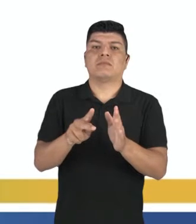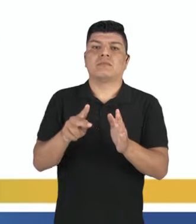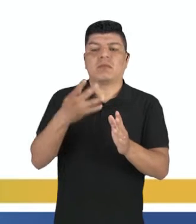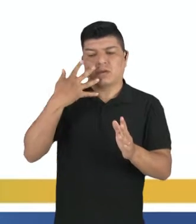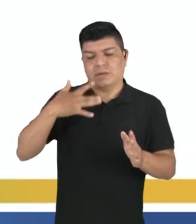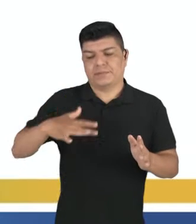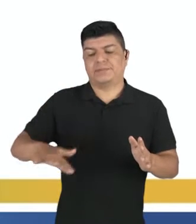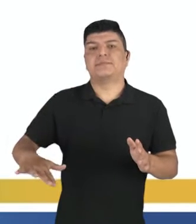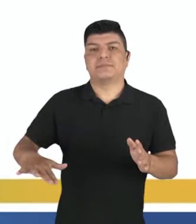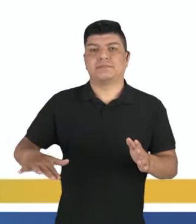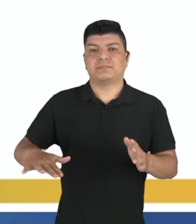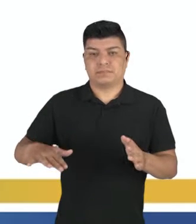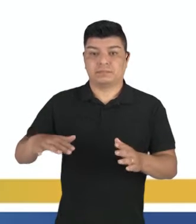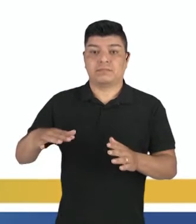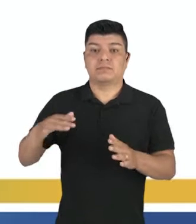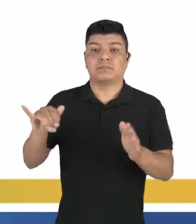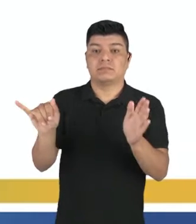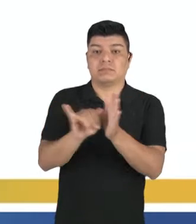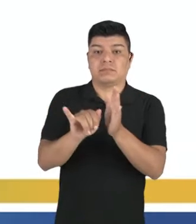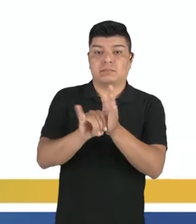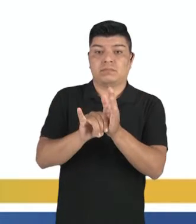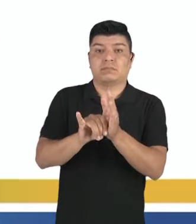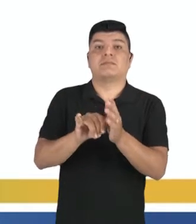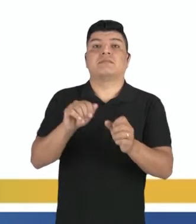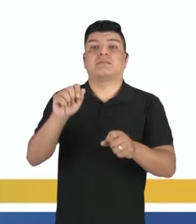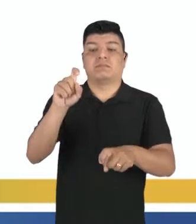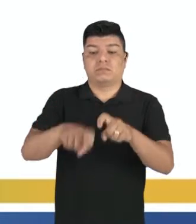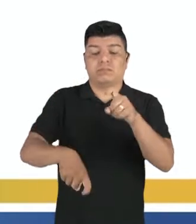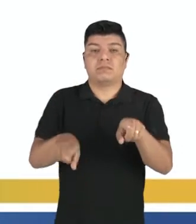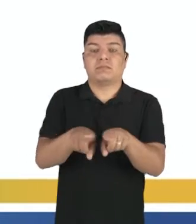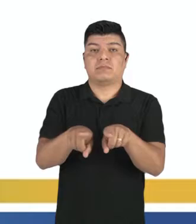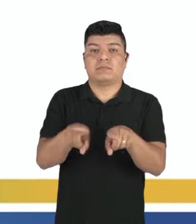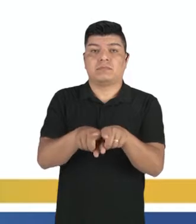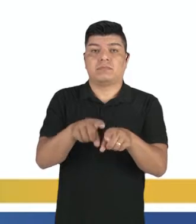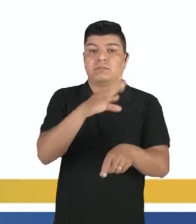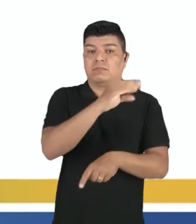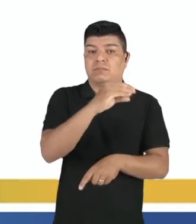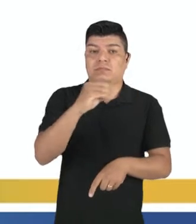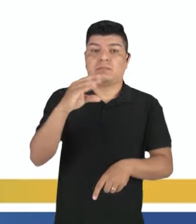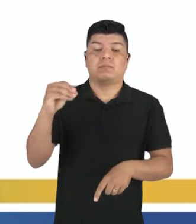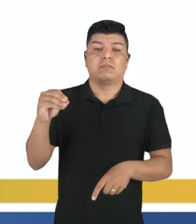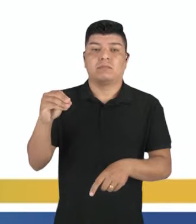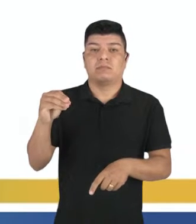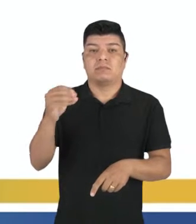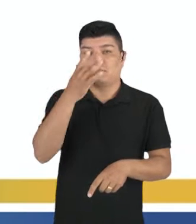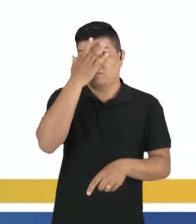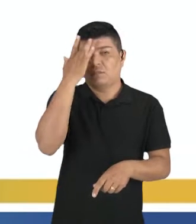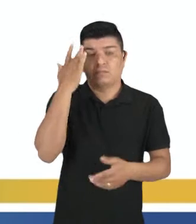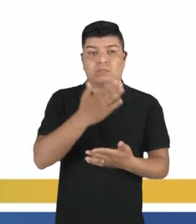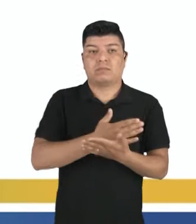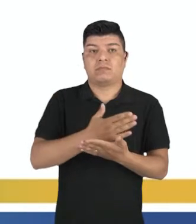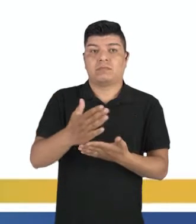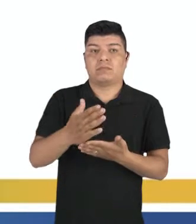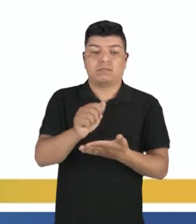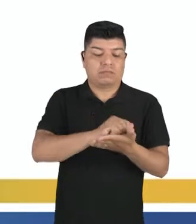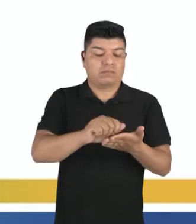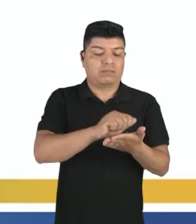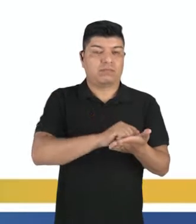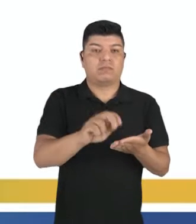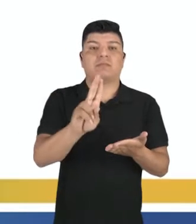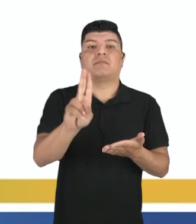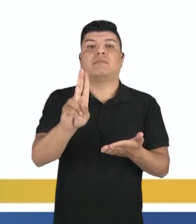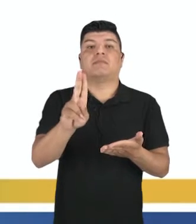infância, quando se desenvolve a identidade sexual; na adolescência, quando a pessoa começa a assinar o nome;